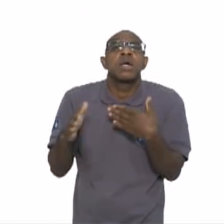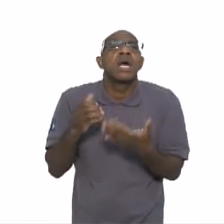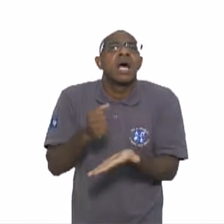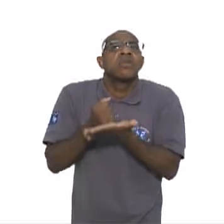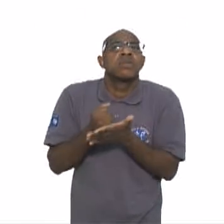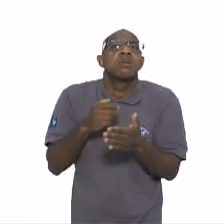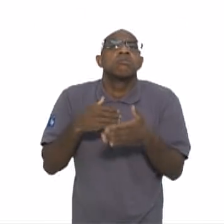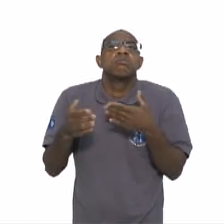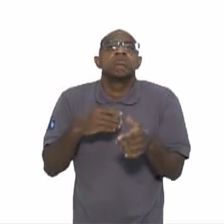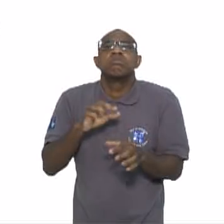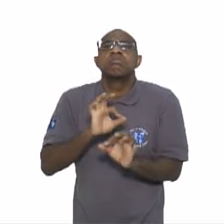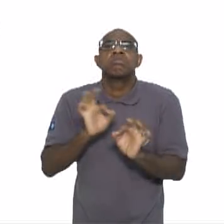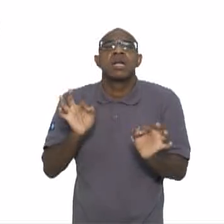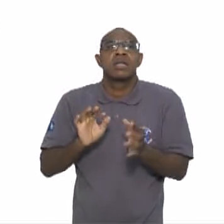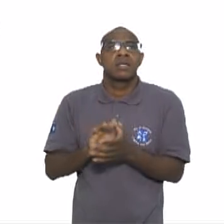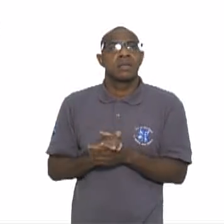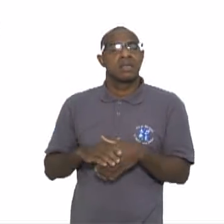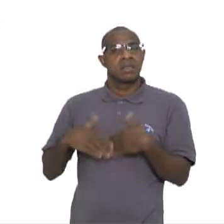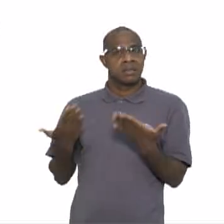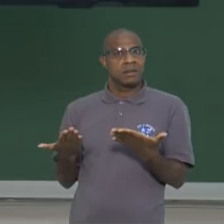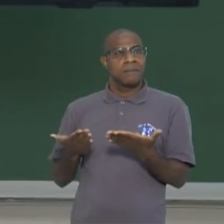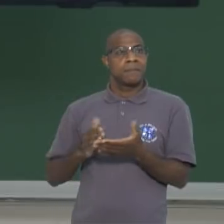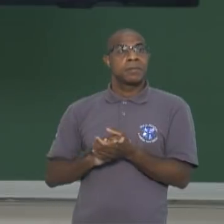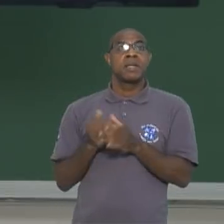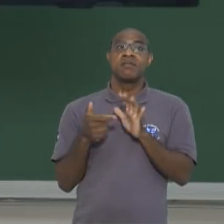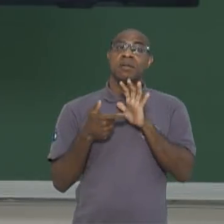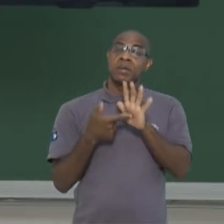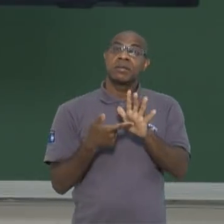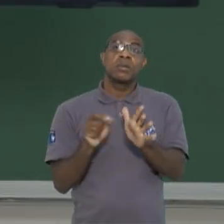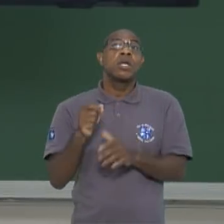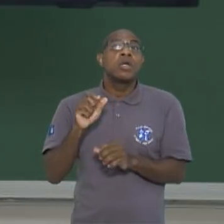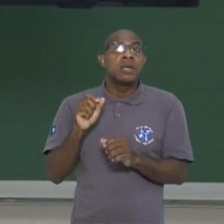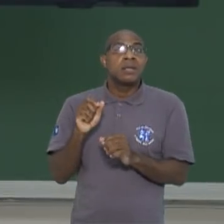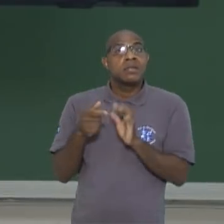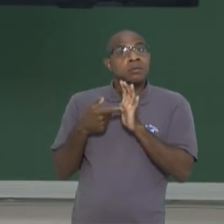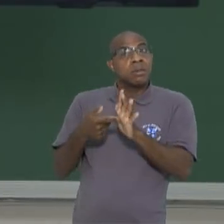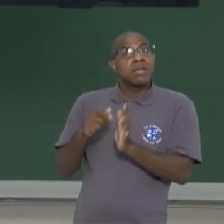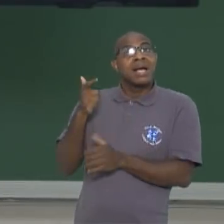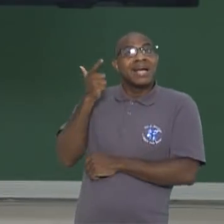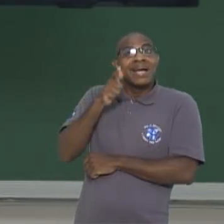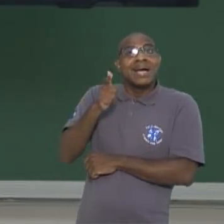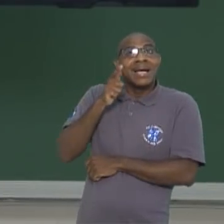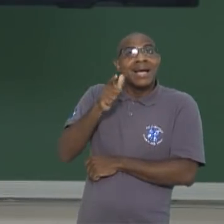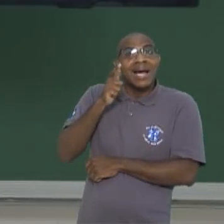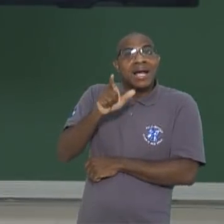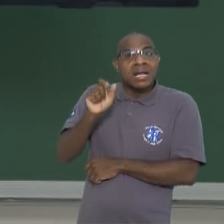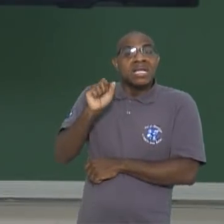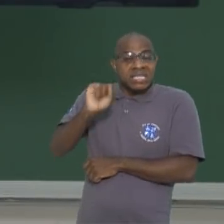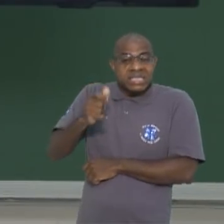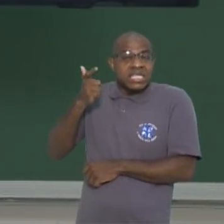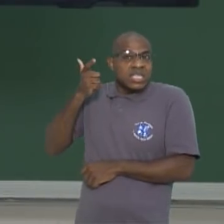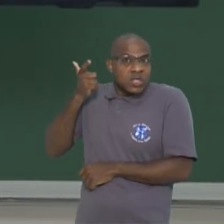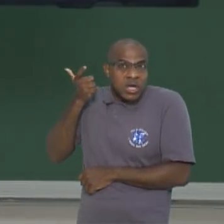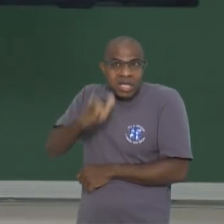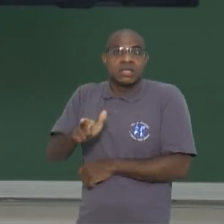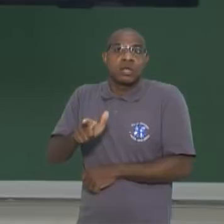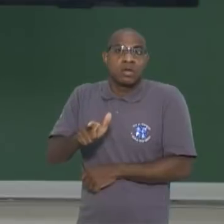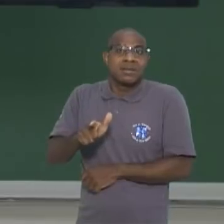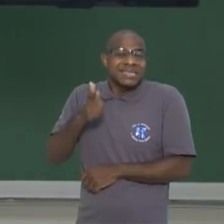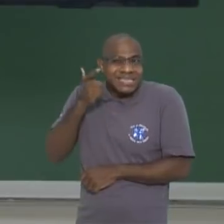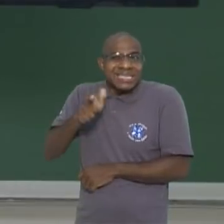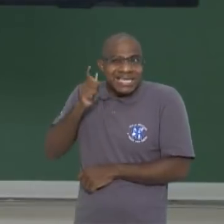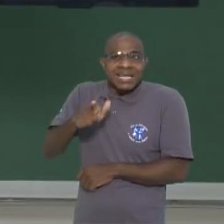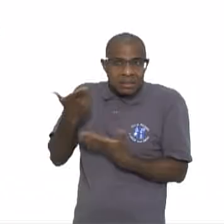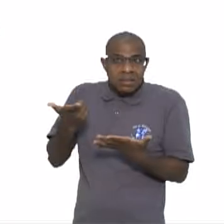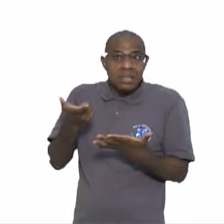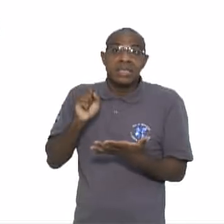nem a ninguém. Então, quer dizer, Remígio vai mostrar que ele só vai conseguir a vitória se ele se tornar católico, se ele acreditar em um único